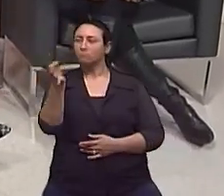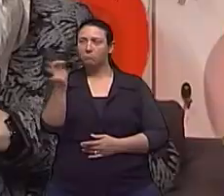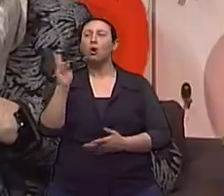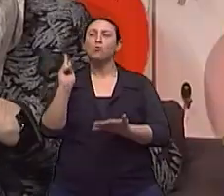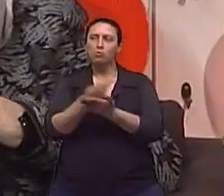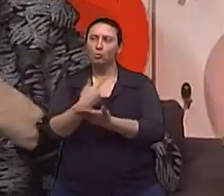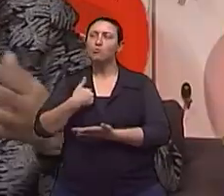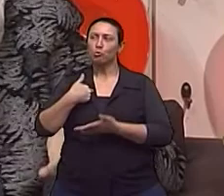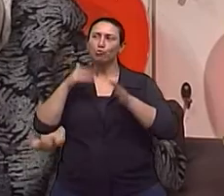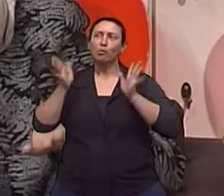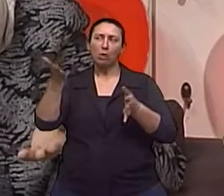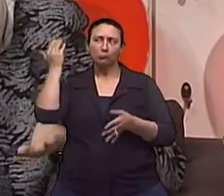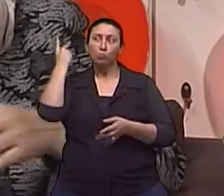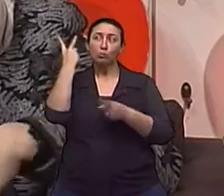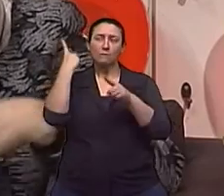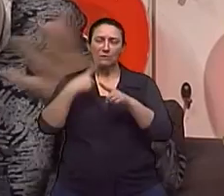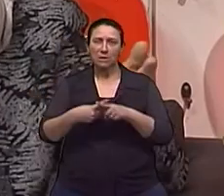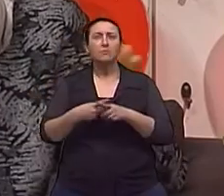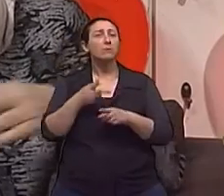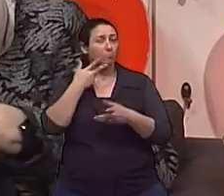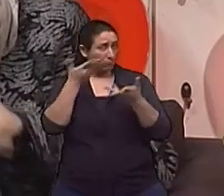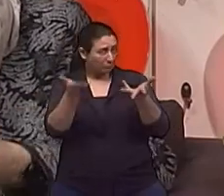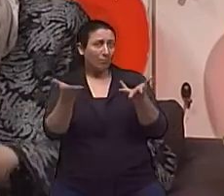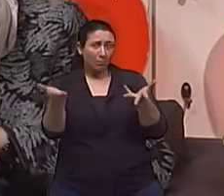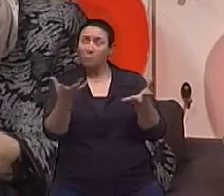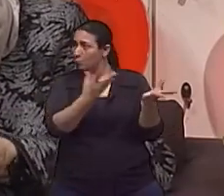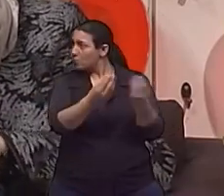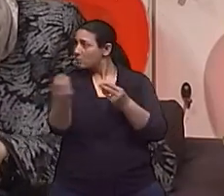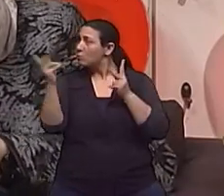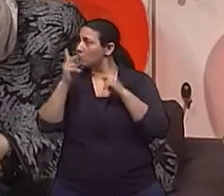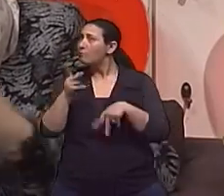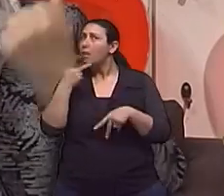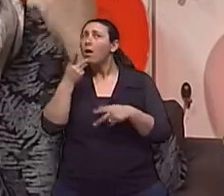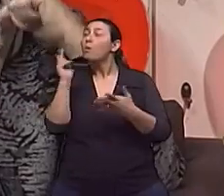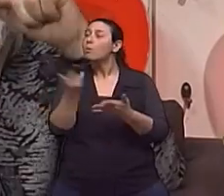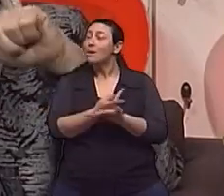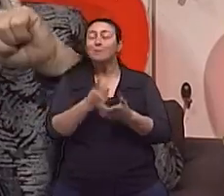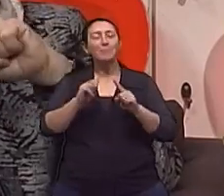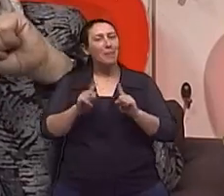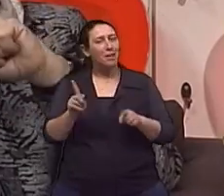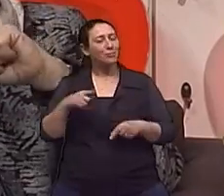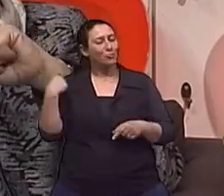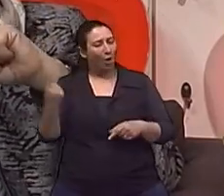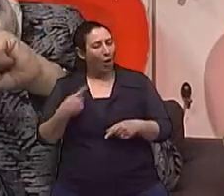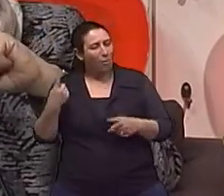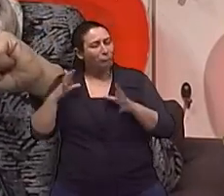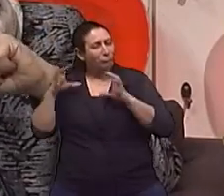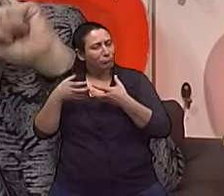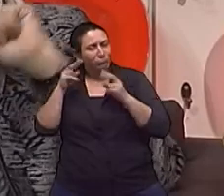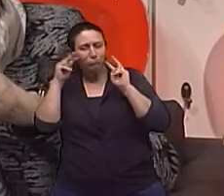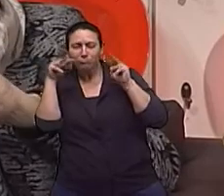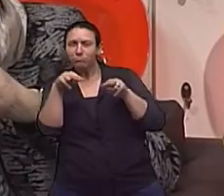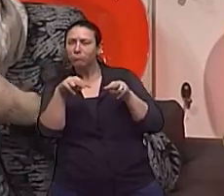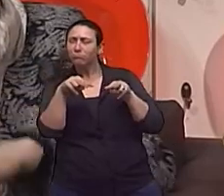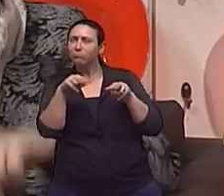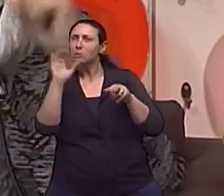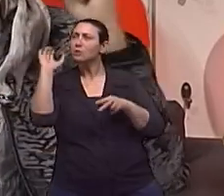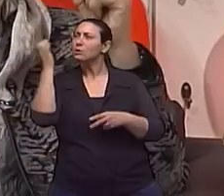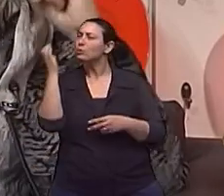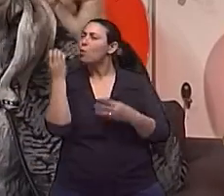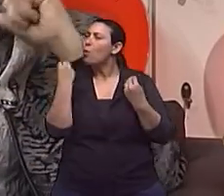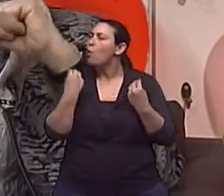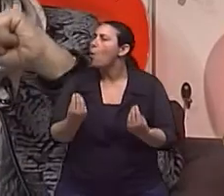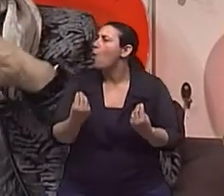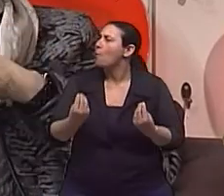Então as pessoas usam isso como uma coisa que acontece mas nós estamos procurando olhar para isso de uma forma científica